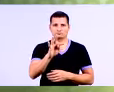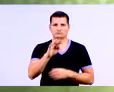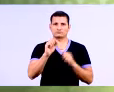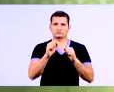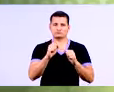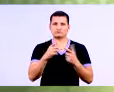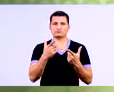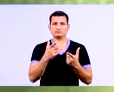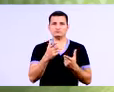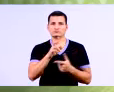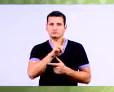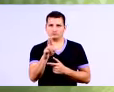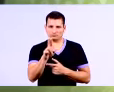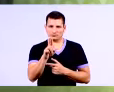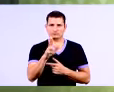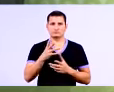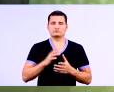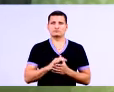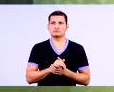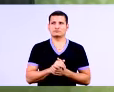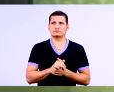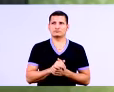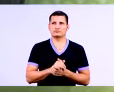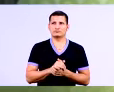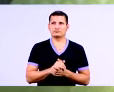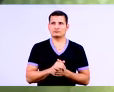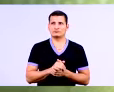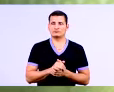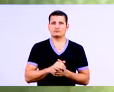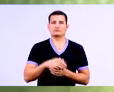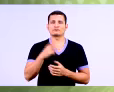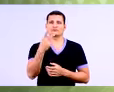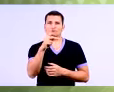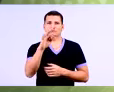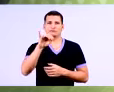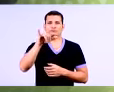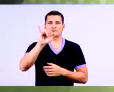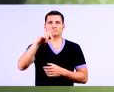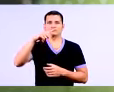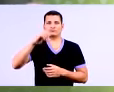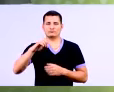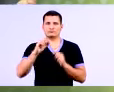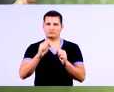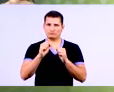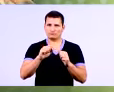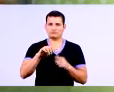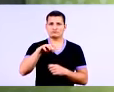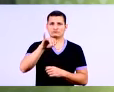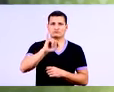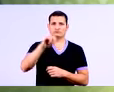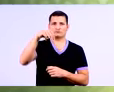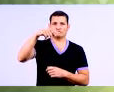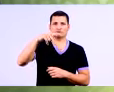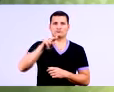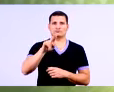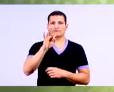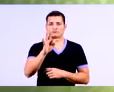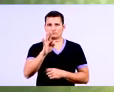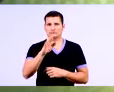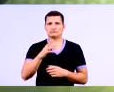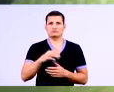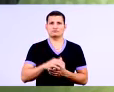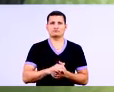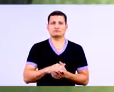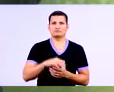input pode se chamar nome. Qual é o tipo? O tipo pode ser o input, o body, a